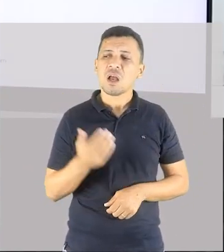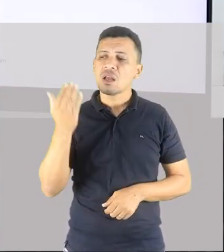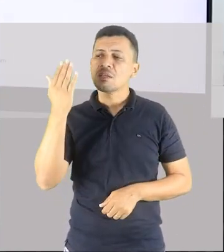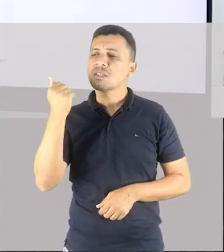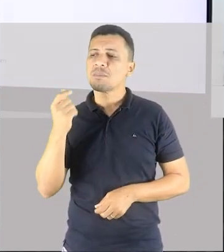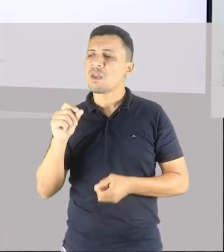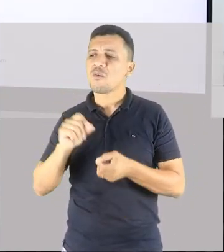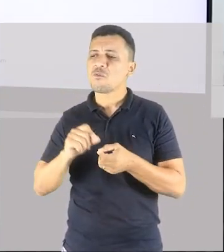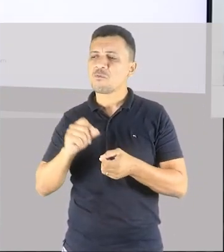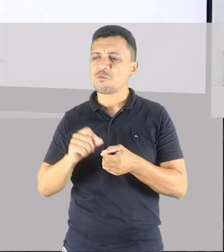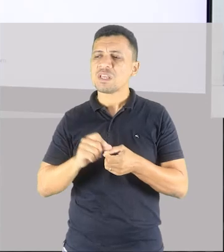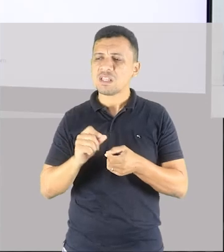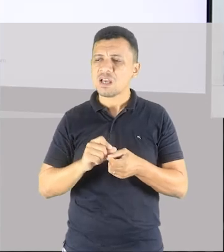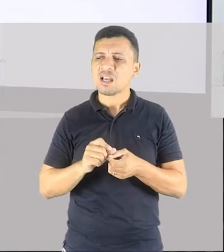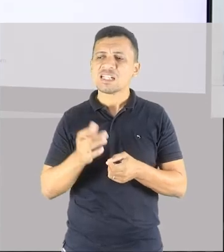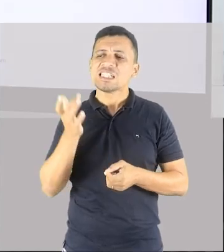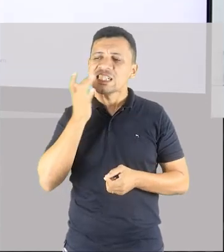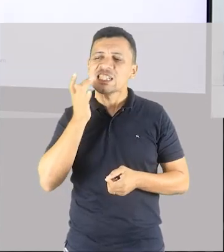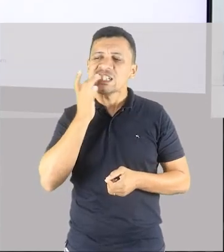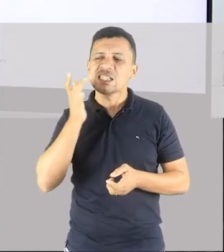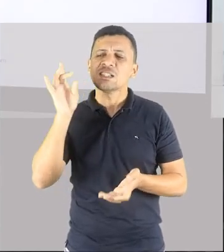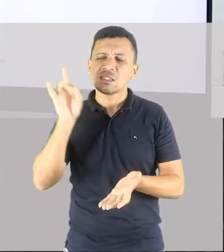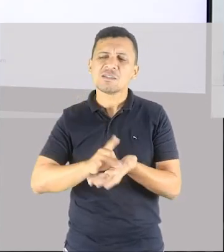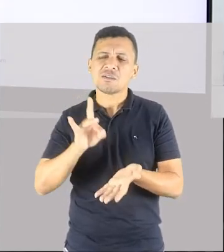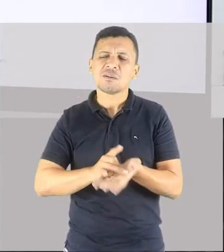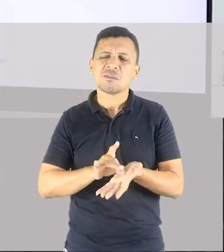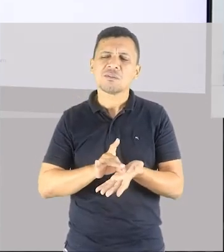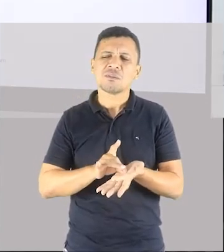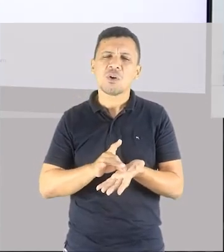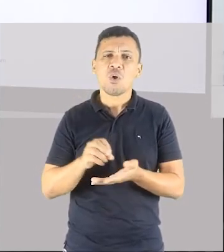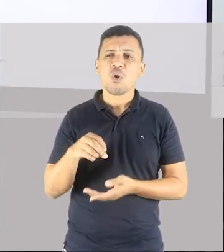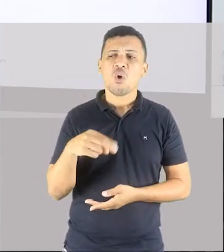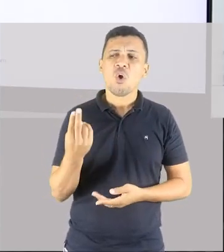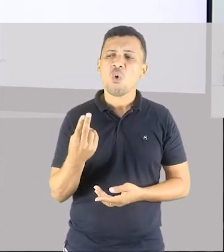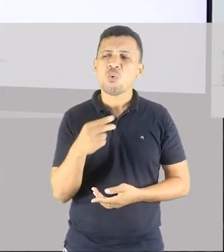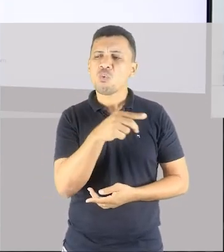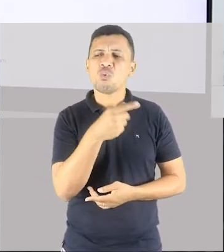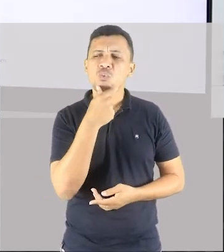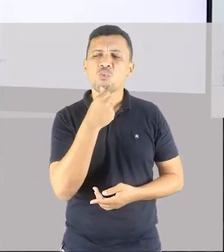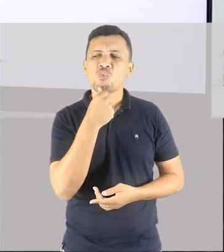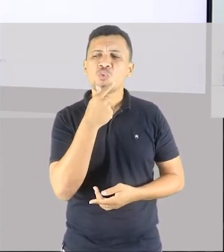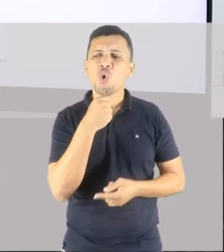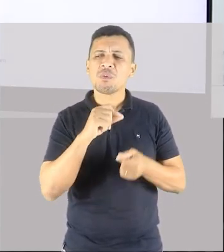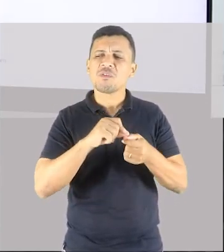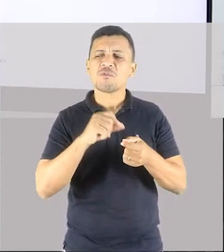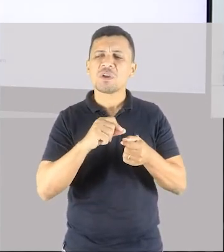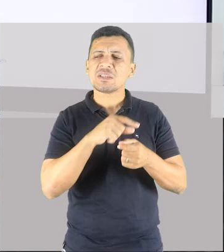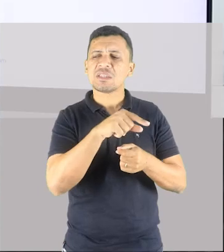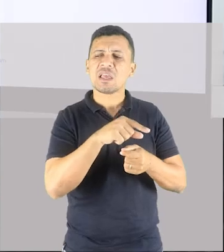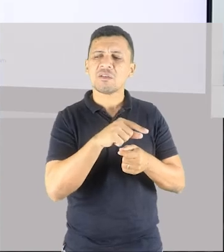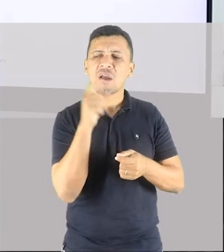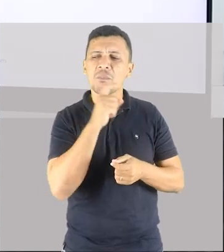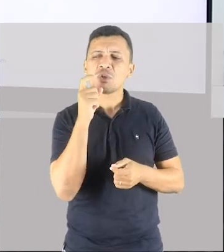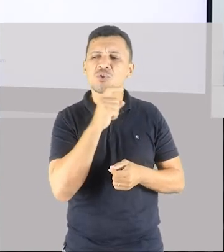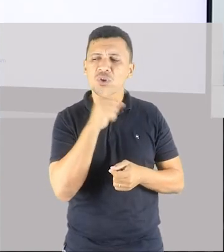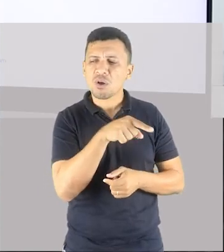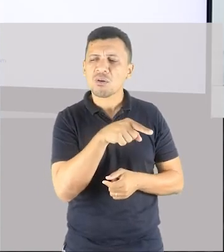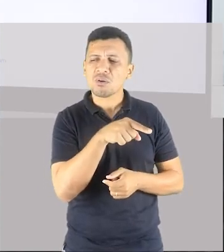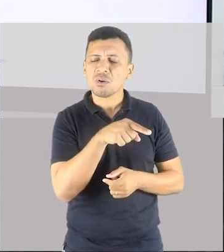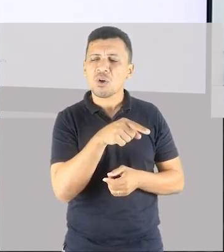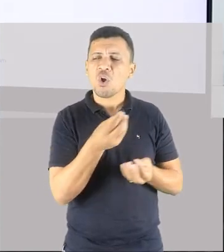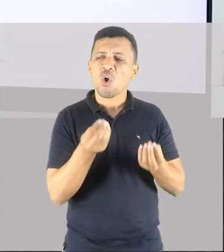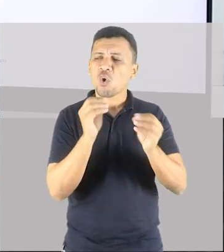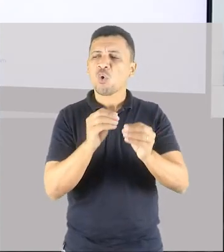ela é feita de ouro puro ou se tem se o ourives ele me enganou e